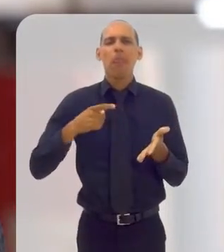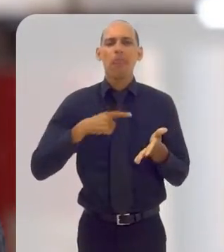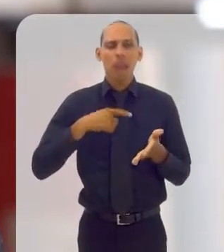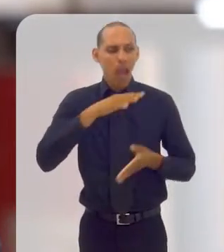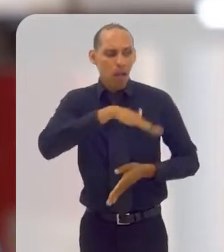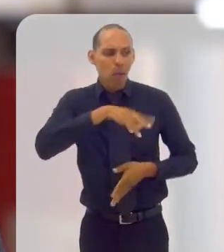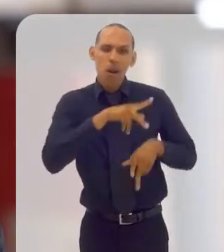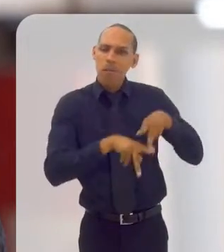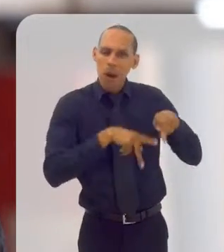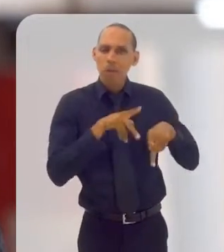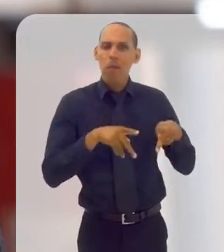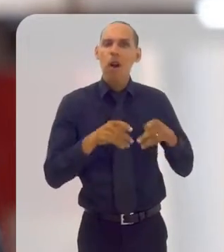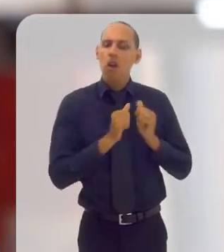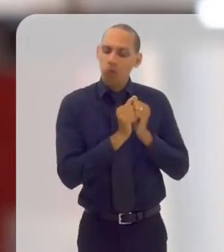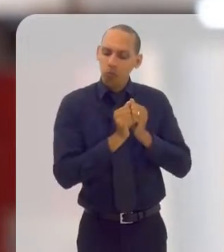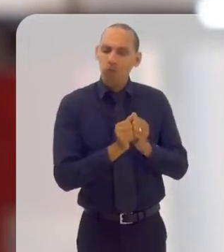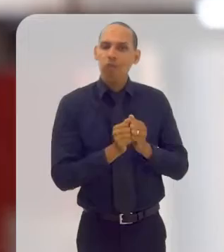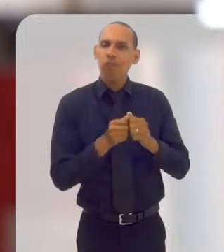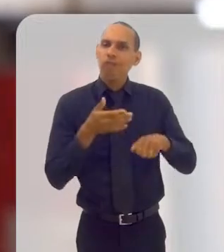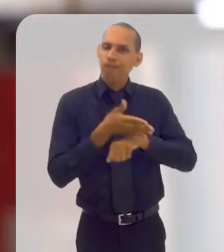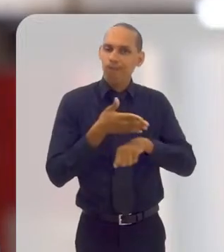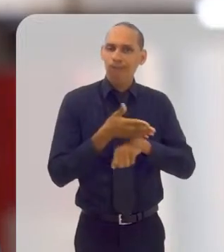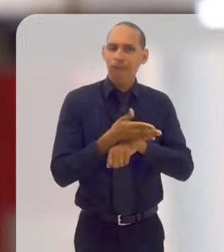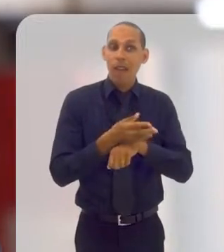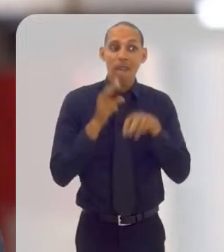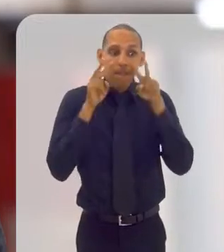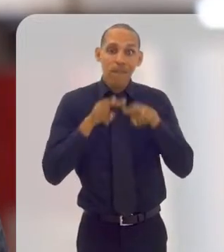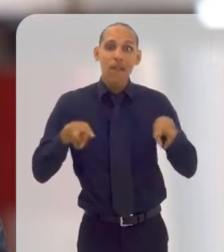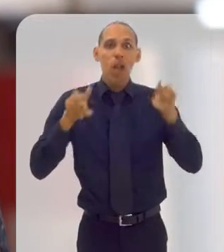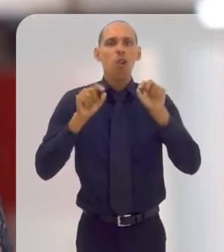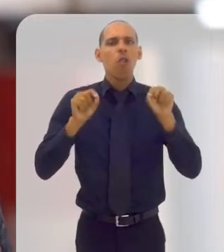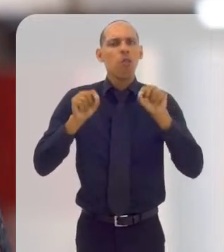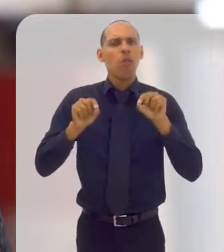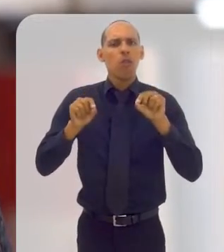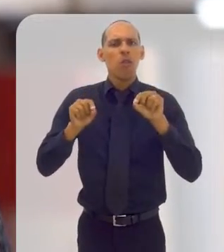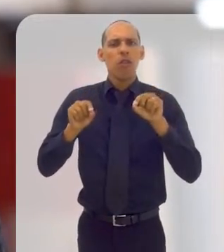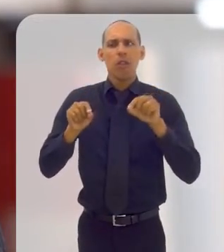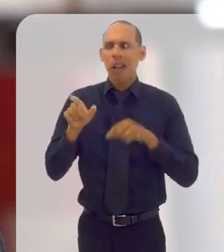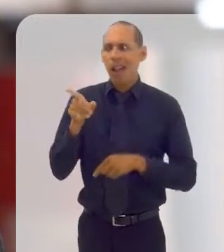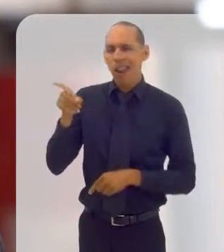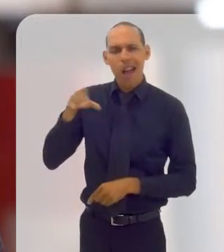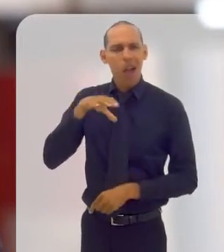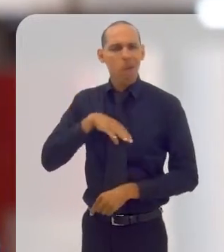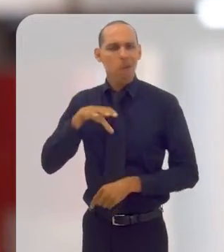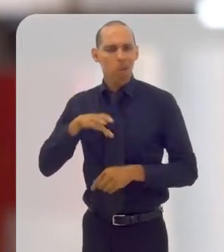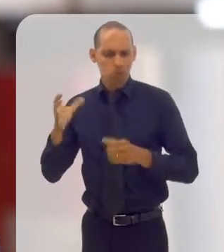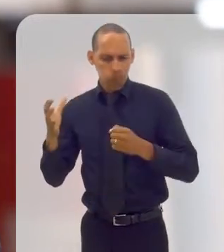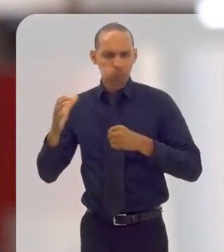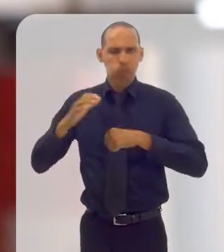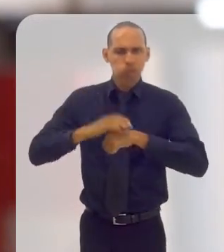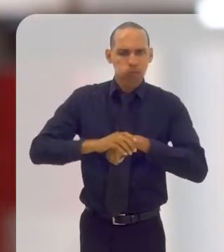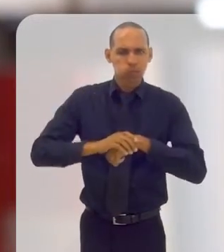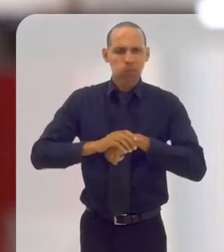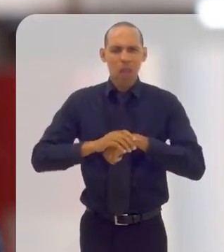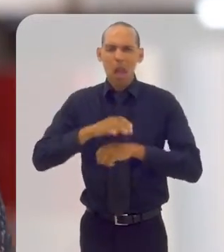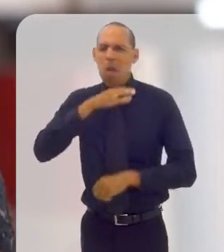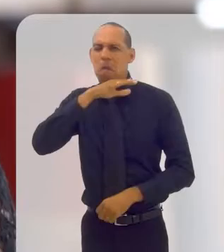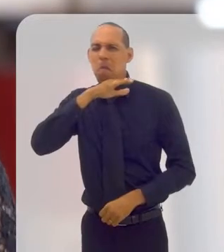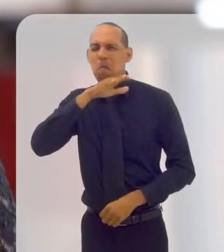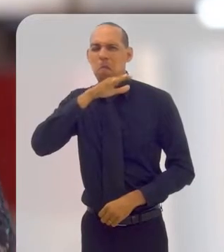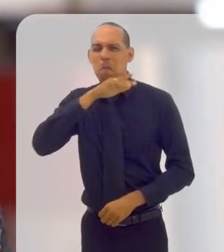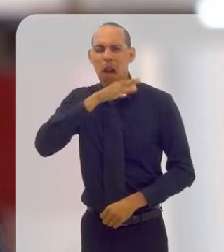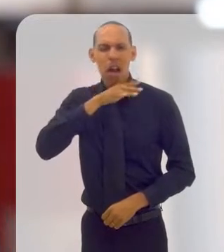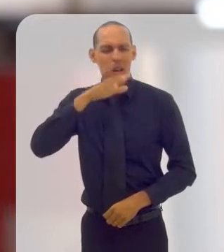lutas que envolveu as camadas populares, que enxergavam como tirânicas as intenções